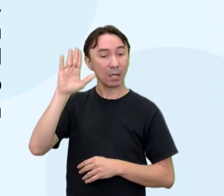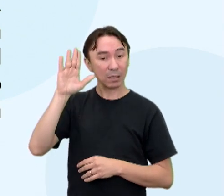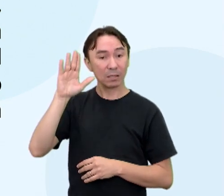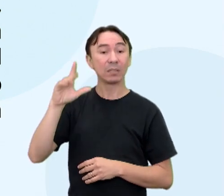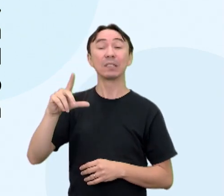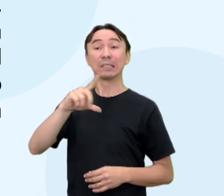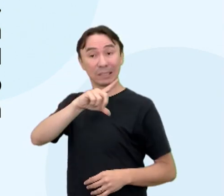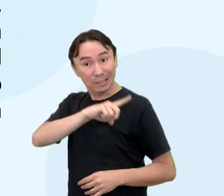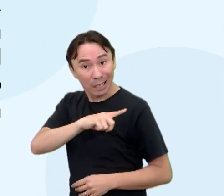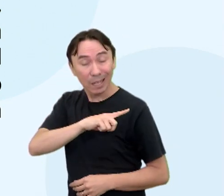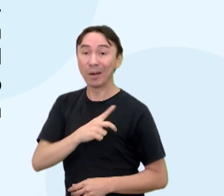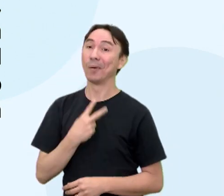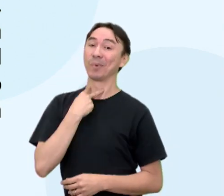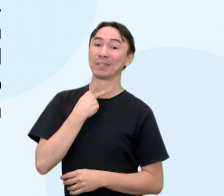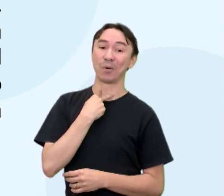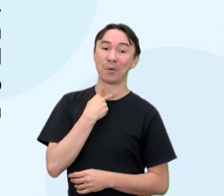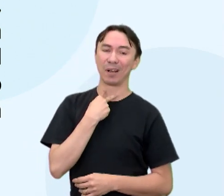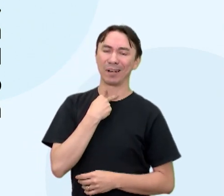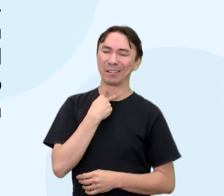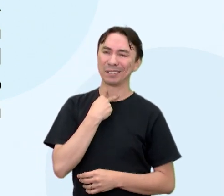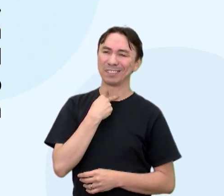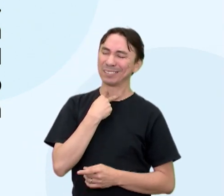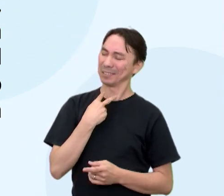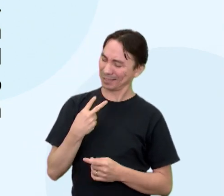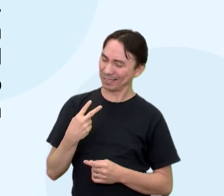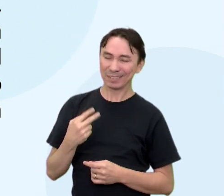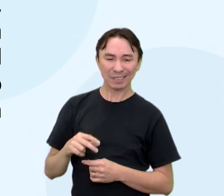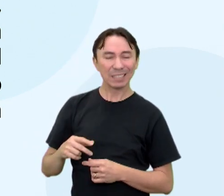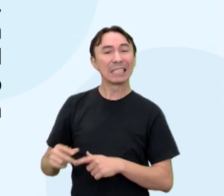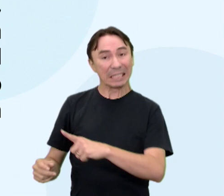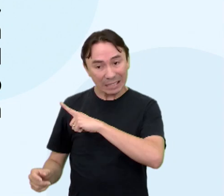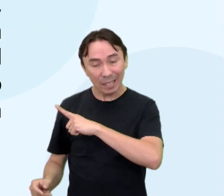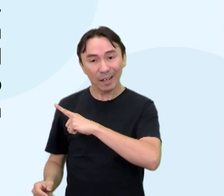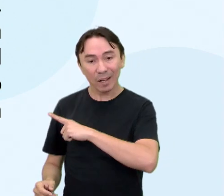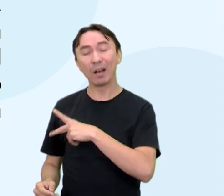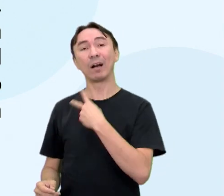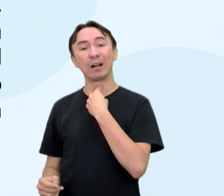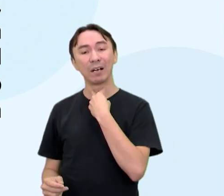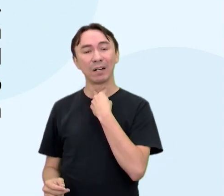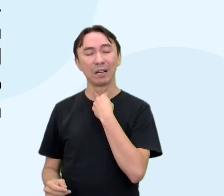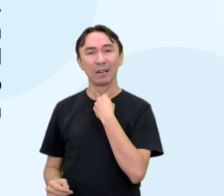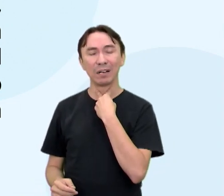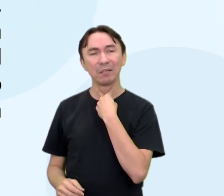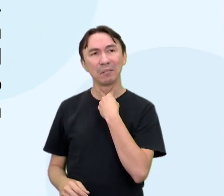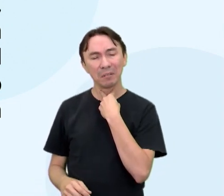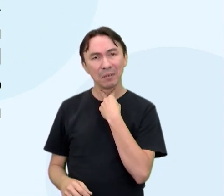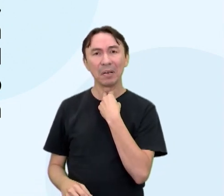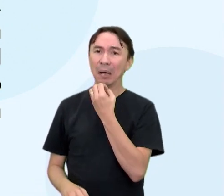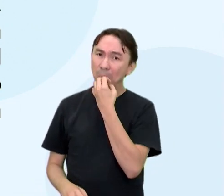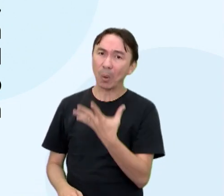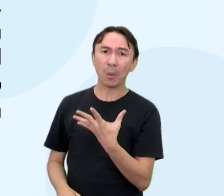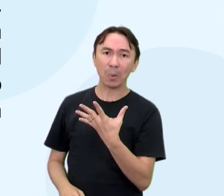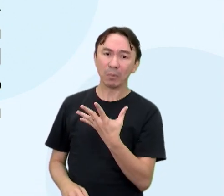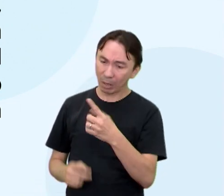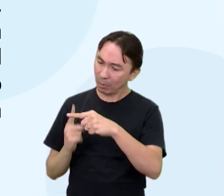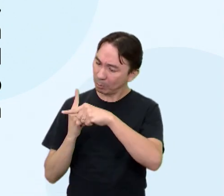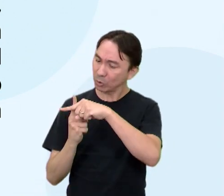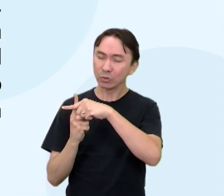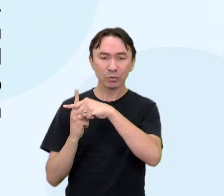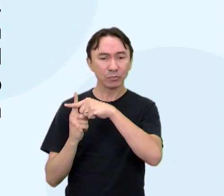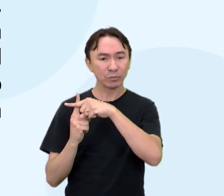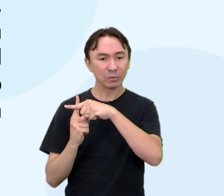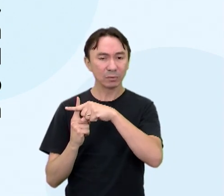ocupação. E aí veja, quando eu falo as pessoas que têm ocupação, é um aspecto positivo, né? Sim.